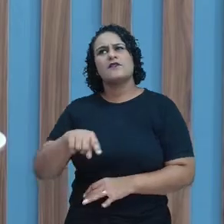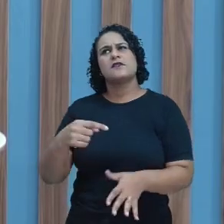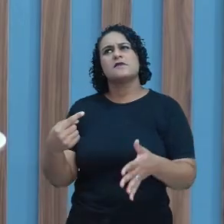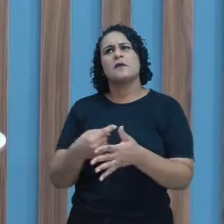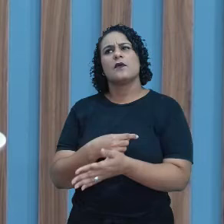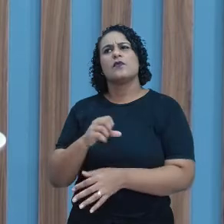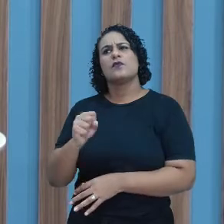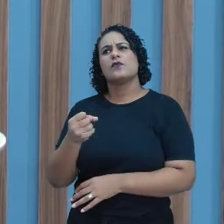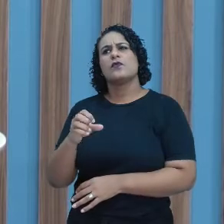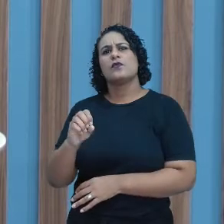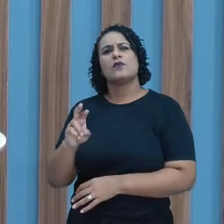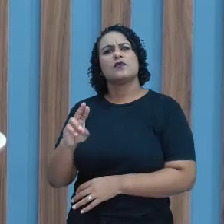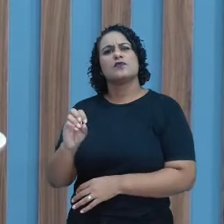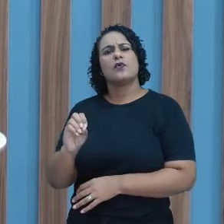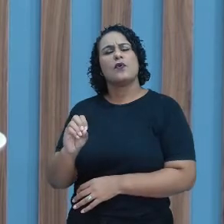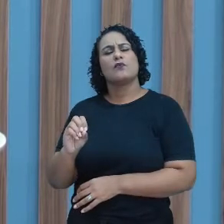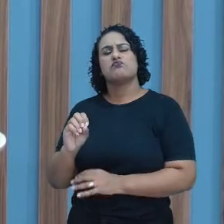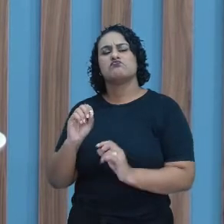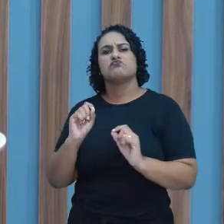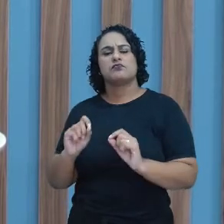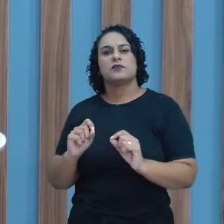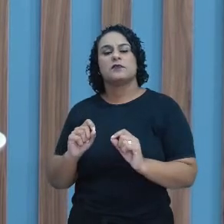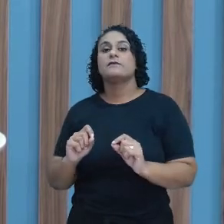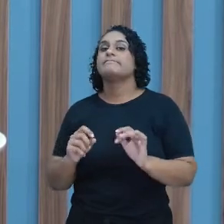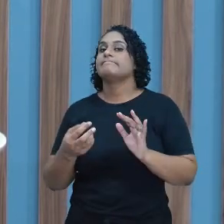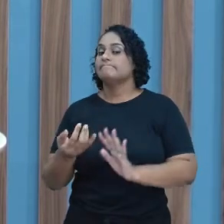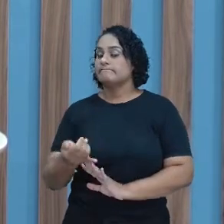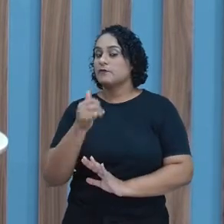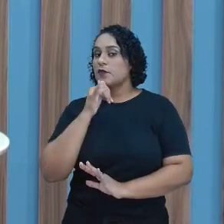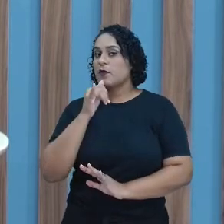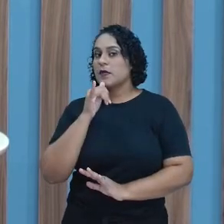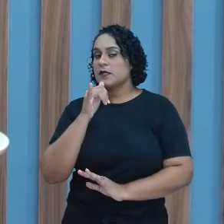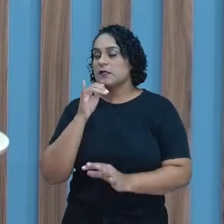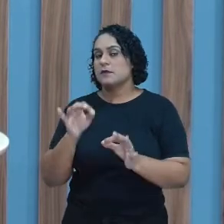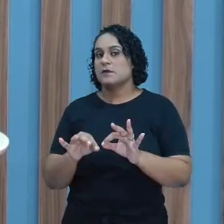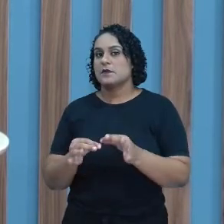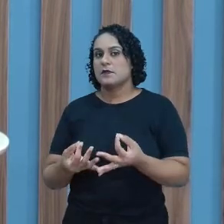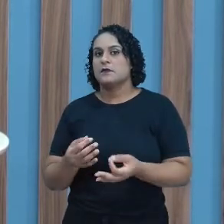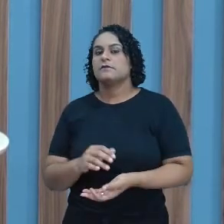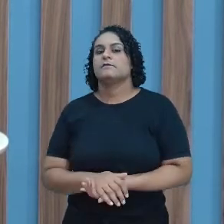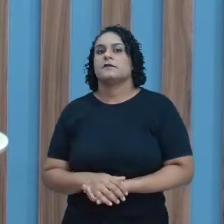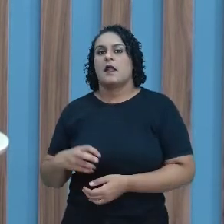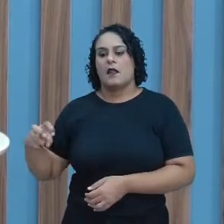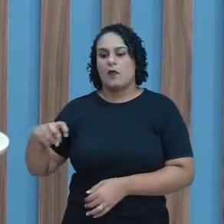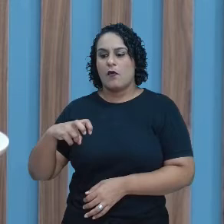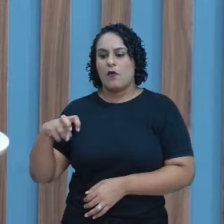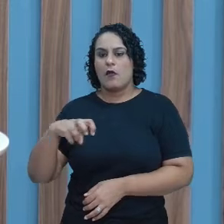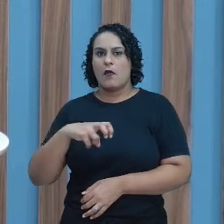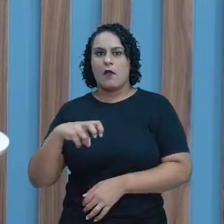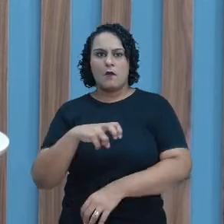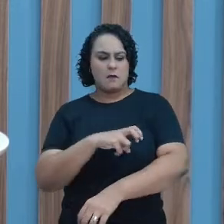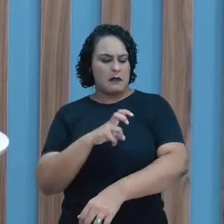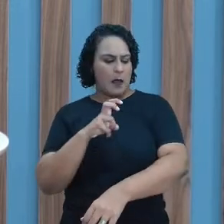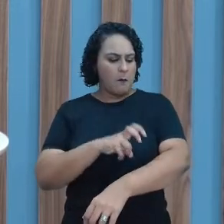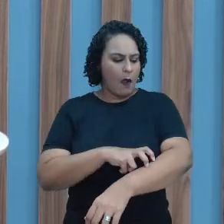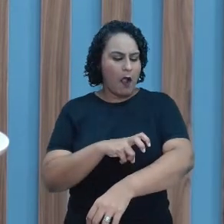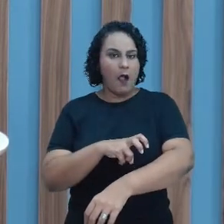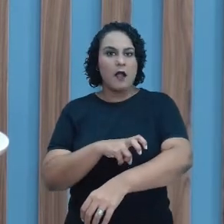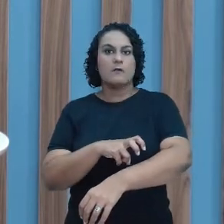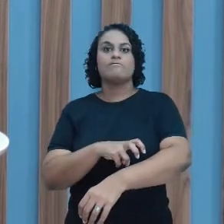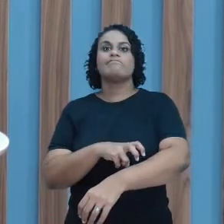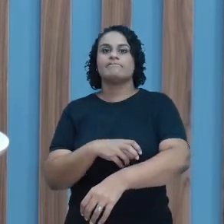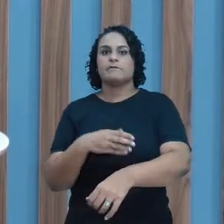soro? A questão do soro vou dar um exemplo bem simples. Uma mordida de cobra. Então, você vai procurar o posto de